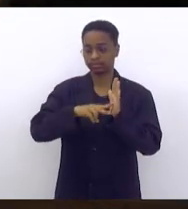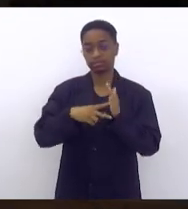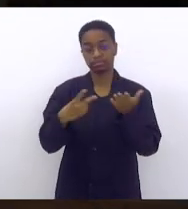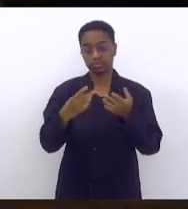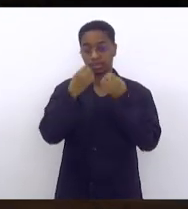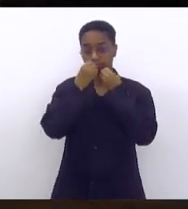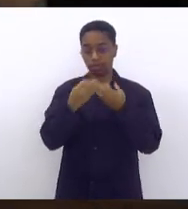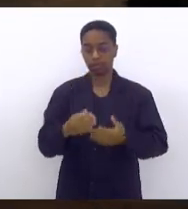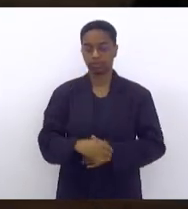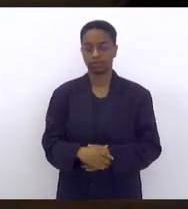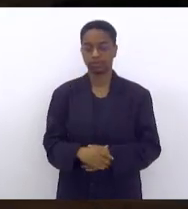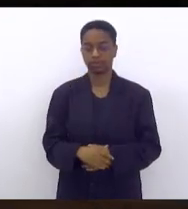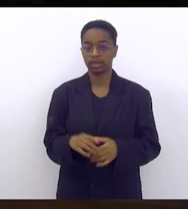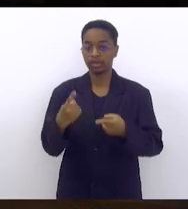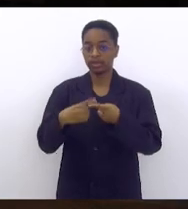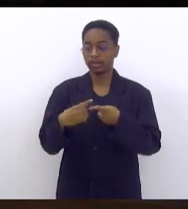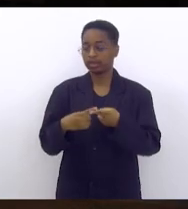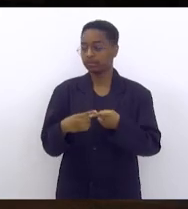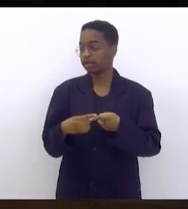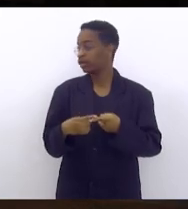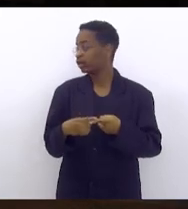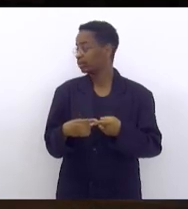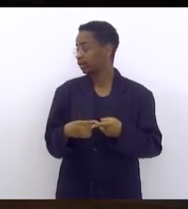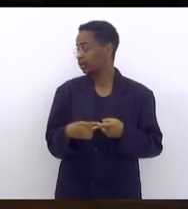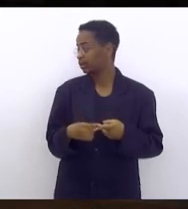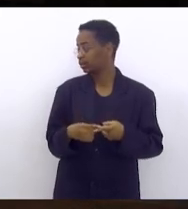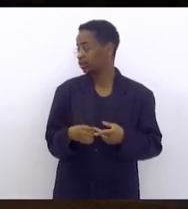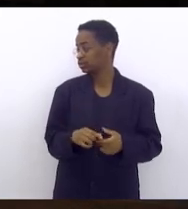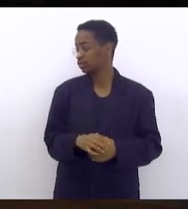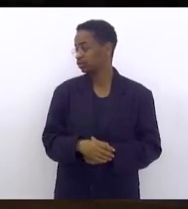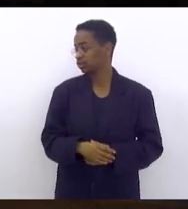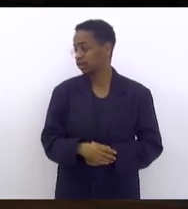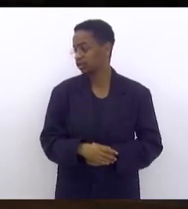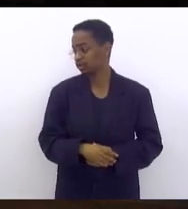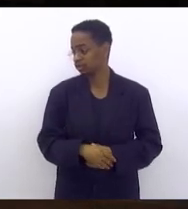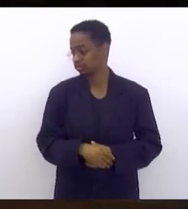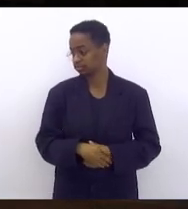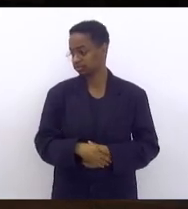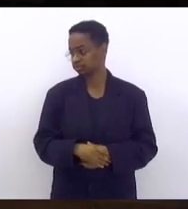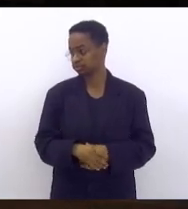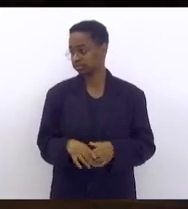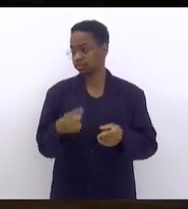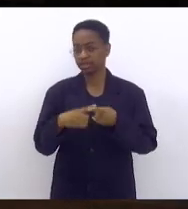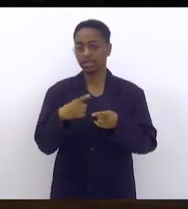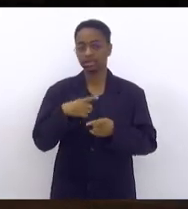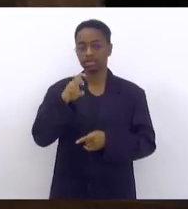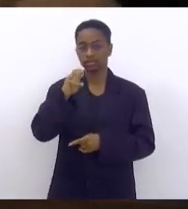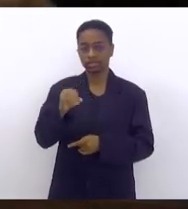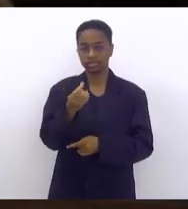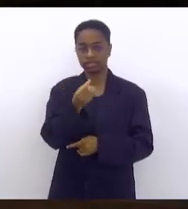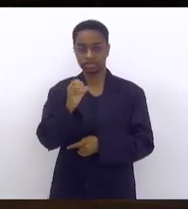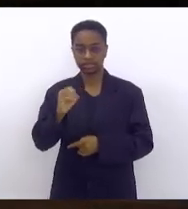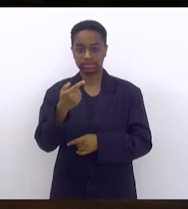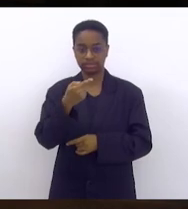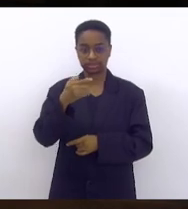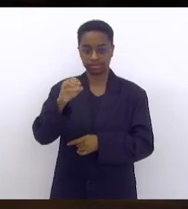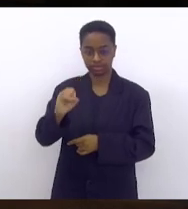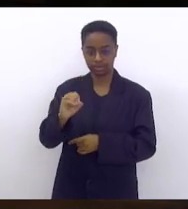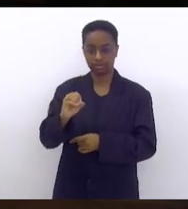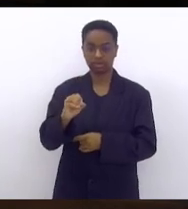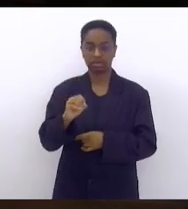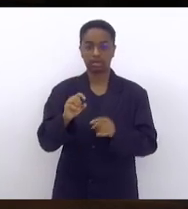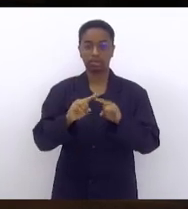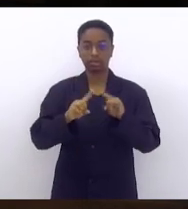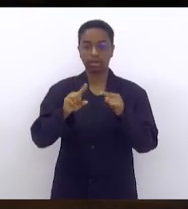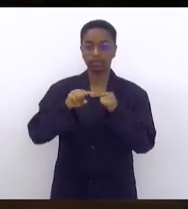bem, porque a nossa galera já está ficando já com 60, 50, 70, aposentando. Então, são vocês aí de